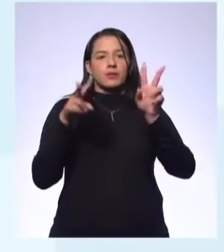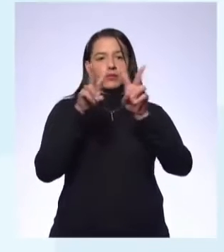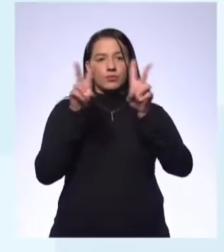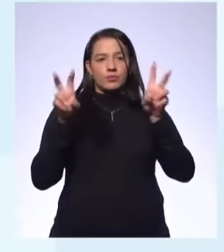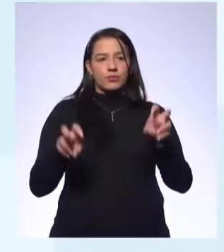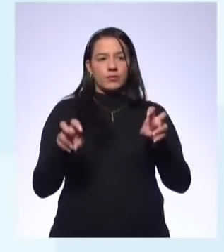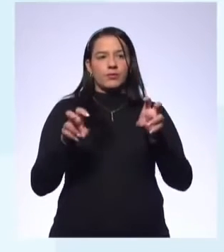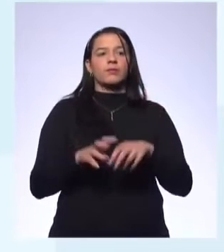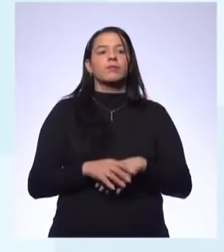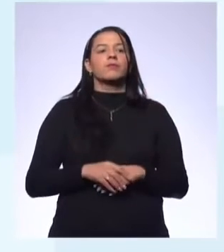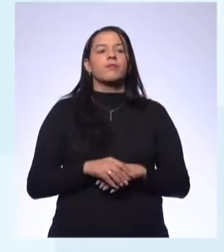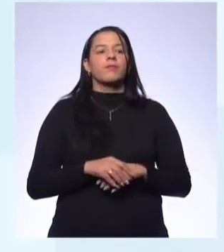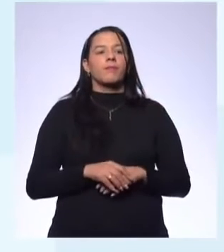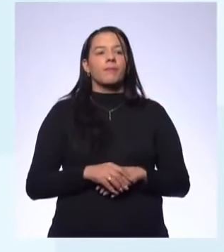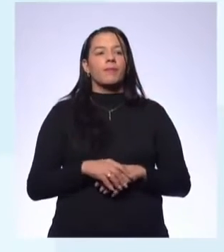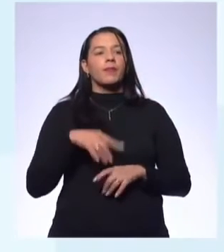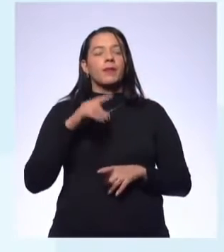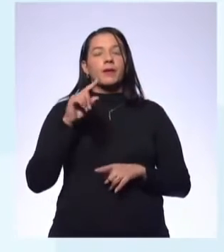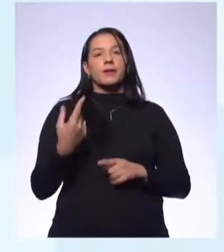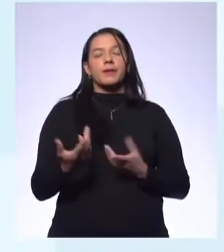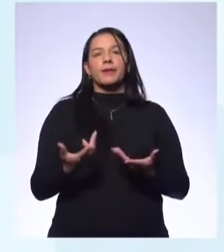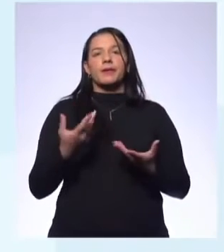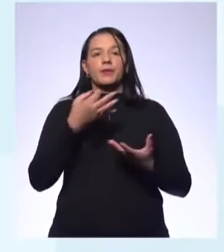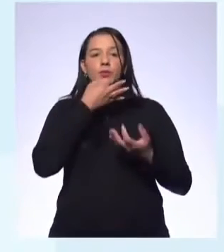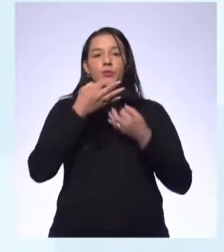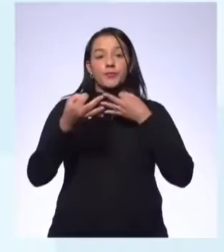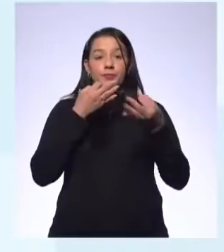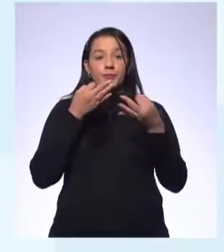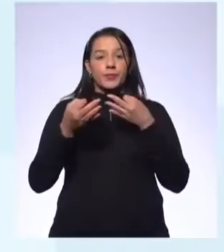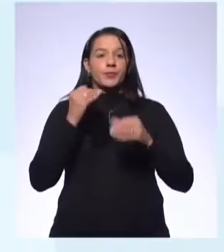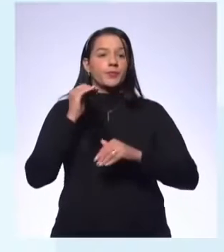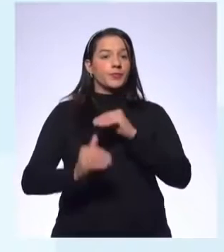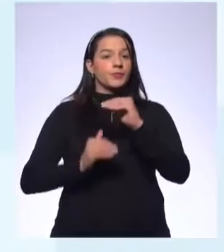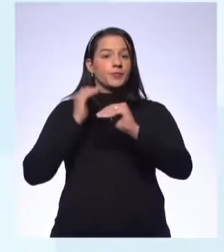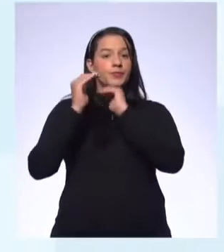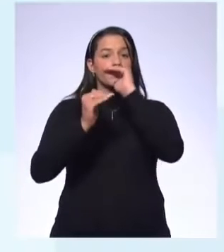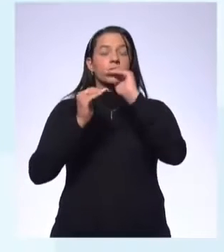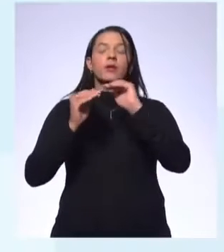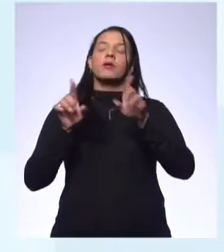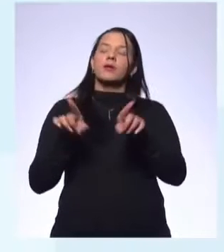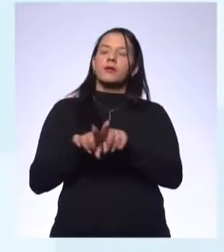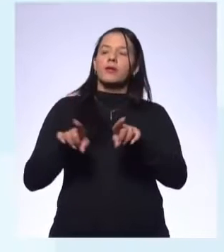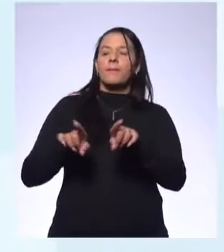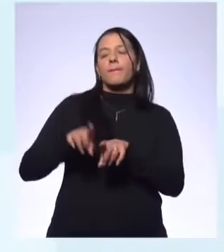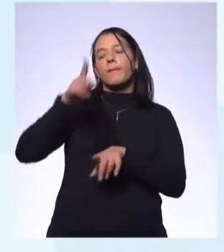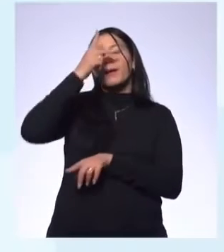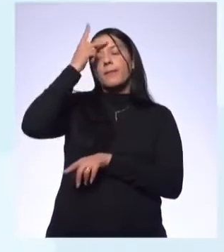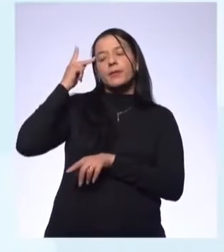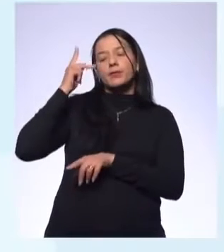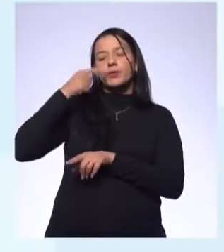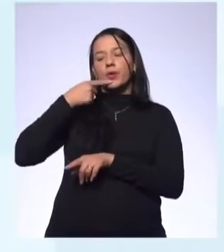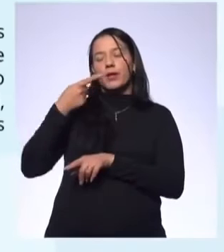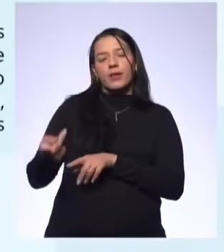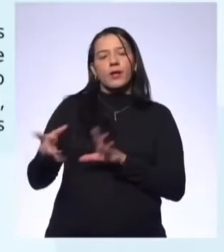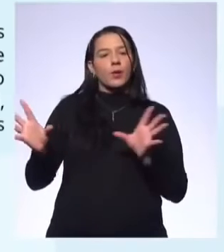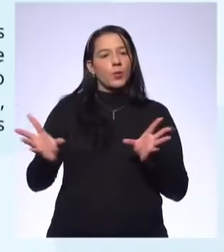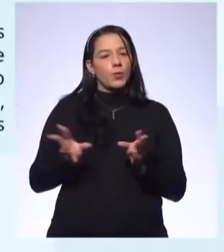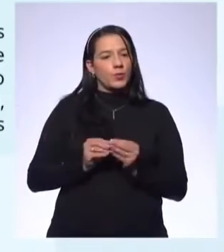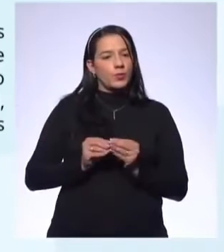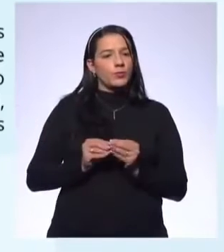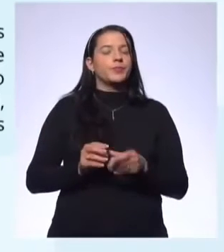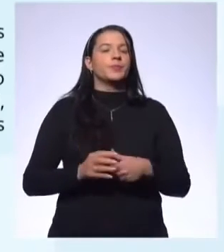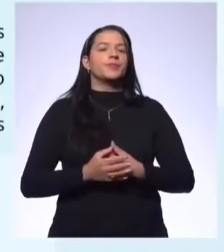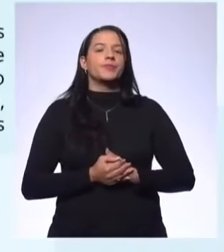a tese, a forma como os argumentos foram desenvolvidos e a forma como a pessoa finalizou. Bora começar,